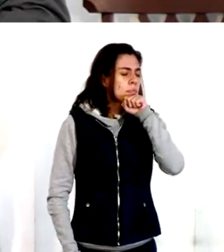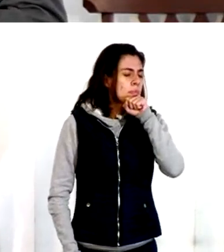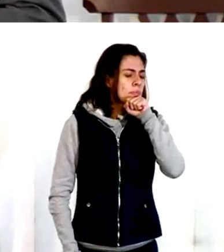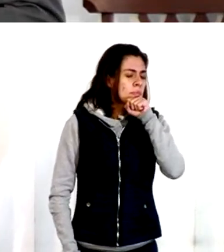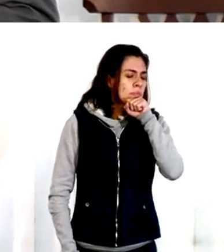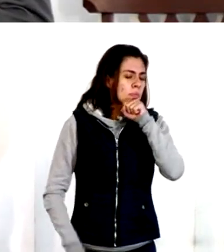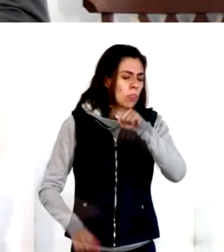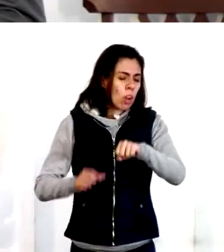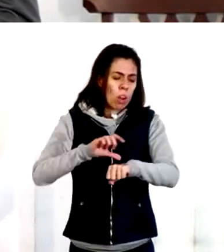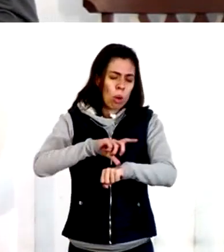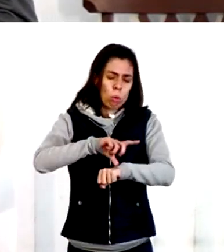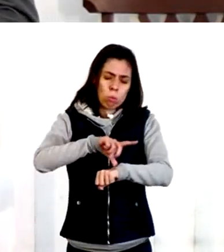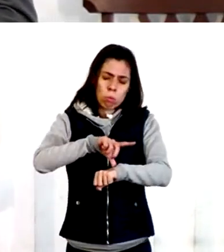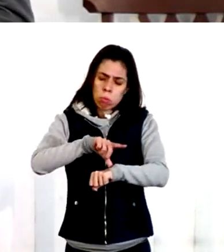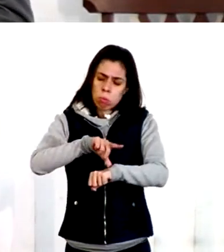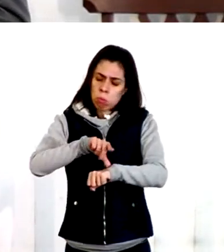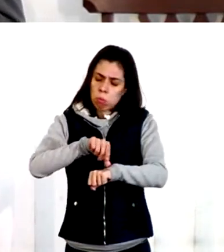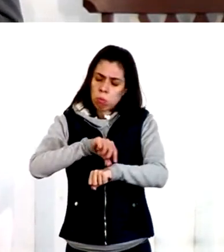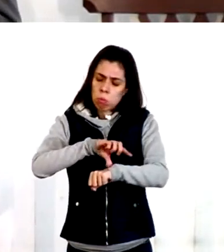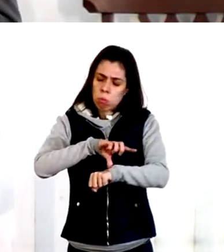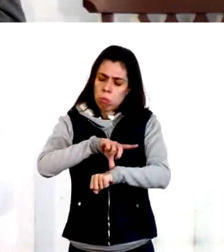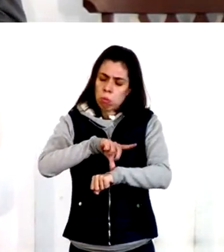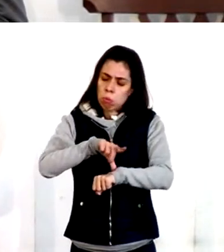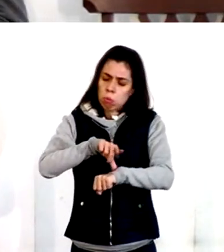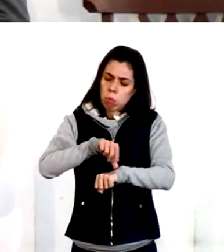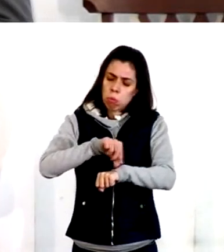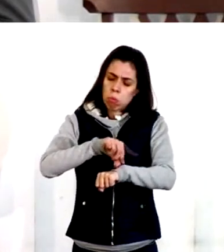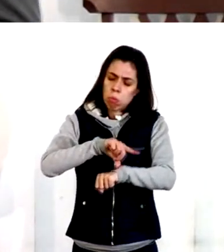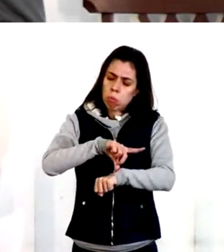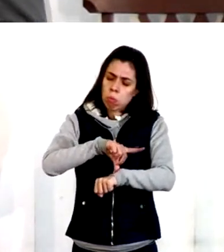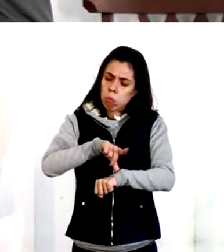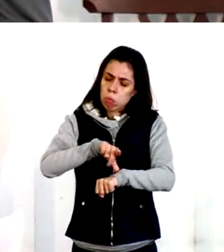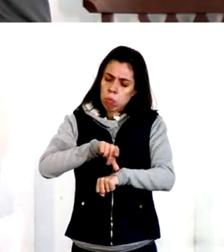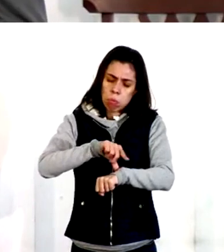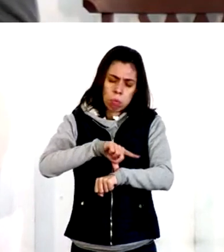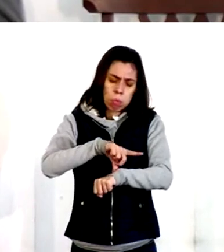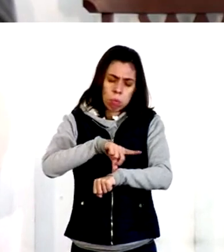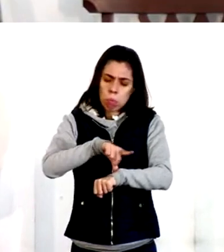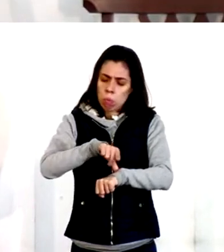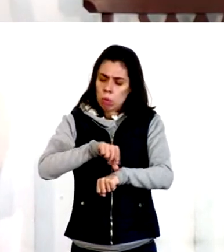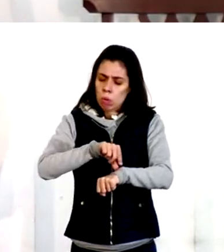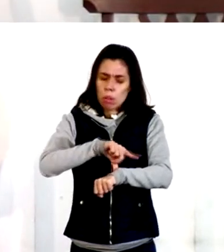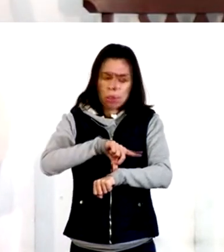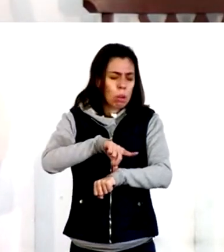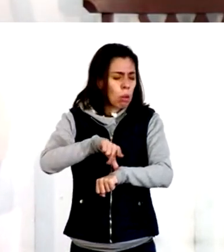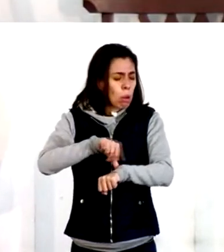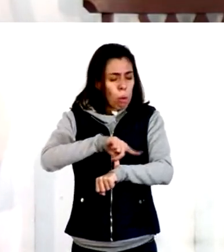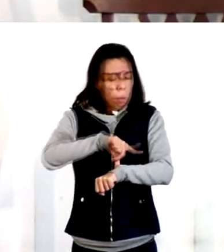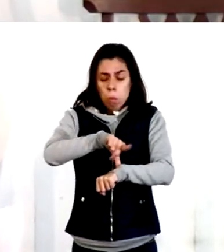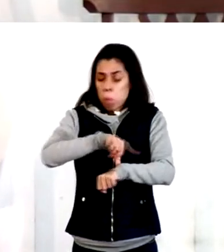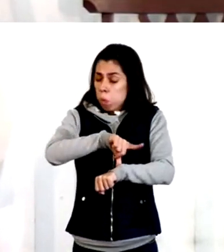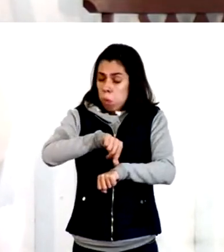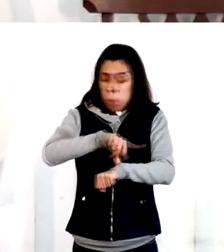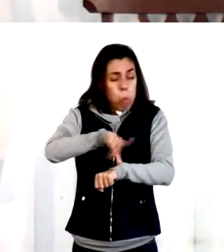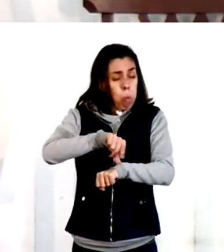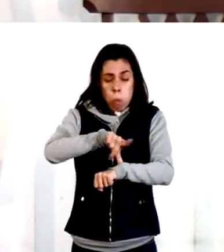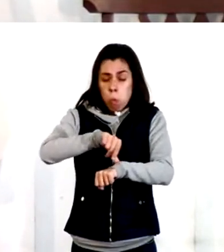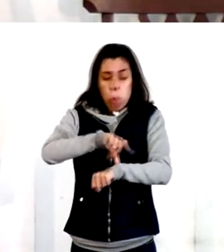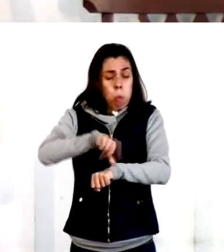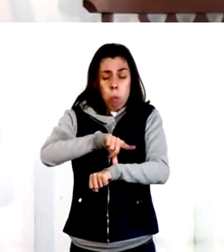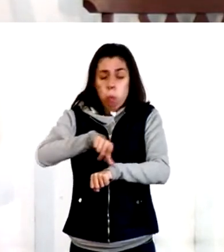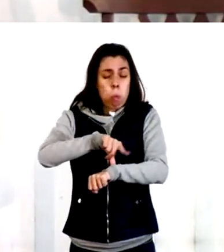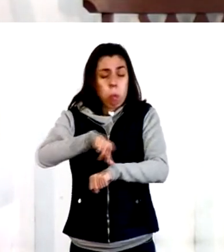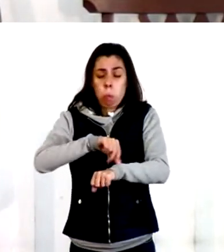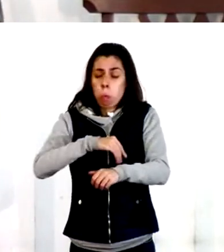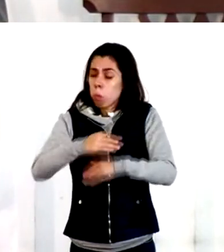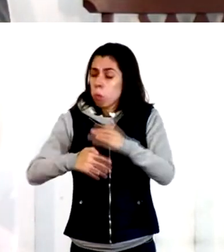tempo passa. Que velocidade é essa velocidade do tempo, Senhor? O tempo passa que todos os nossos dias vão